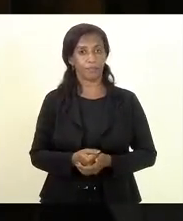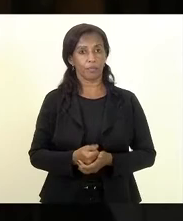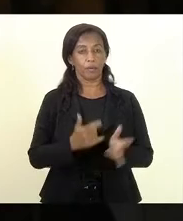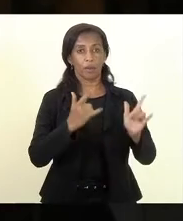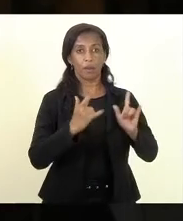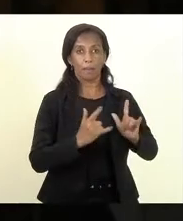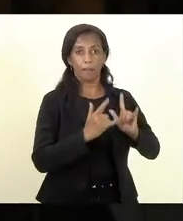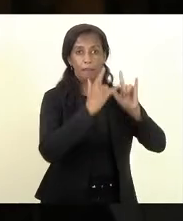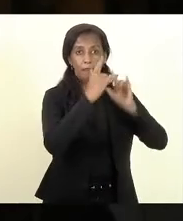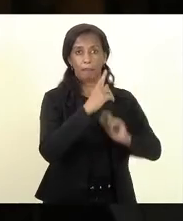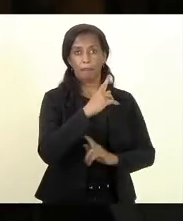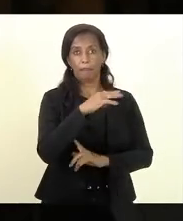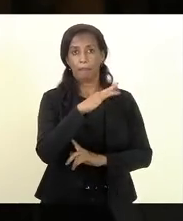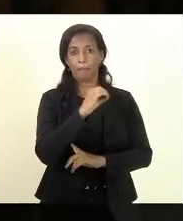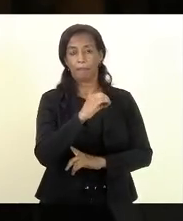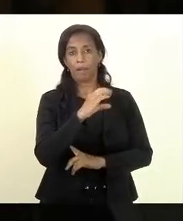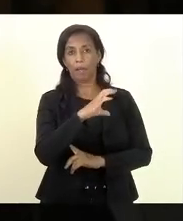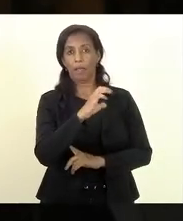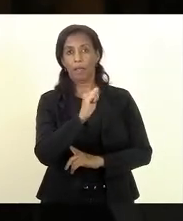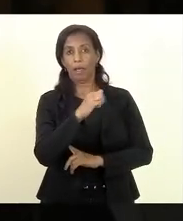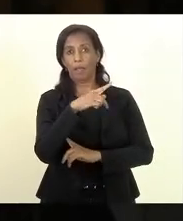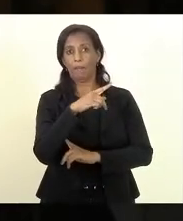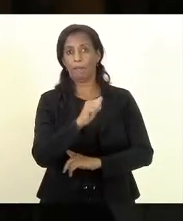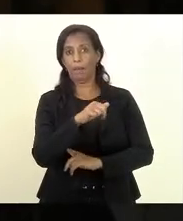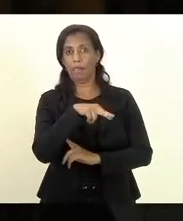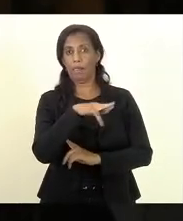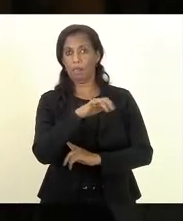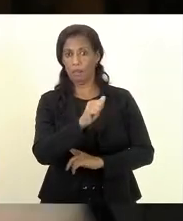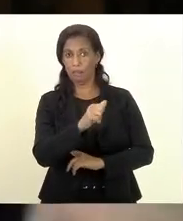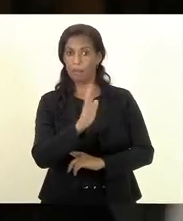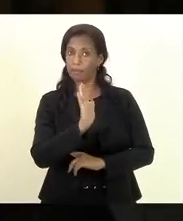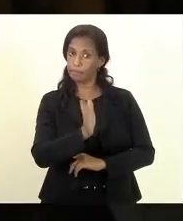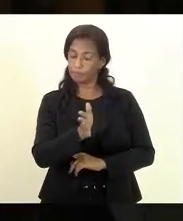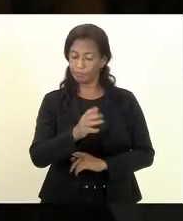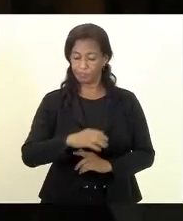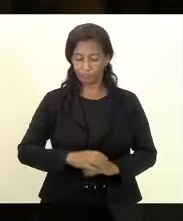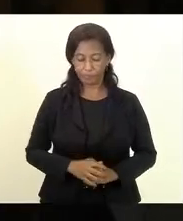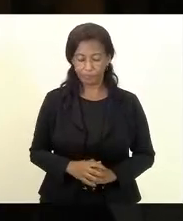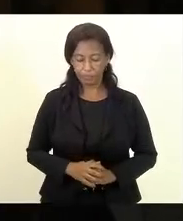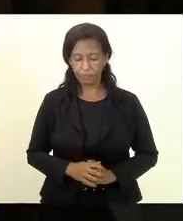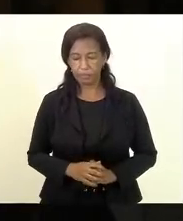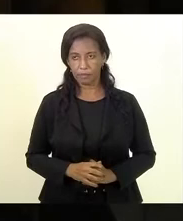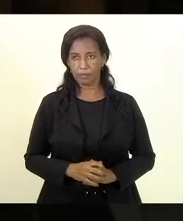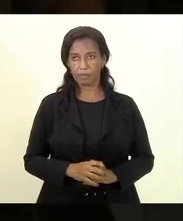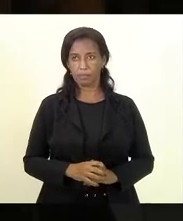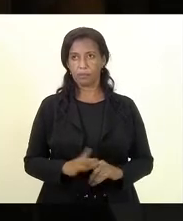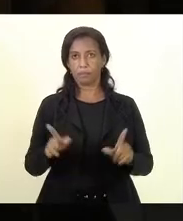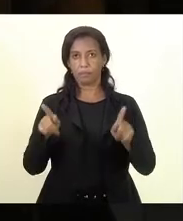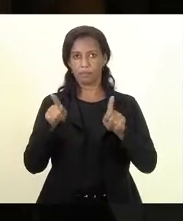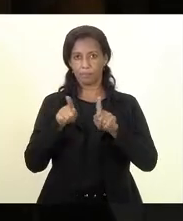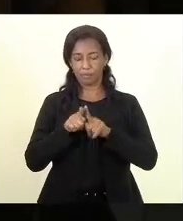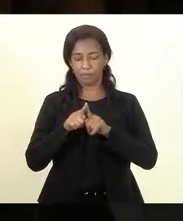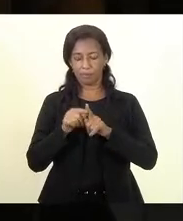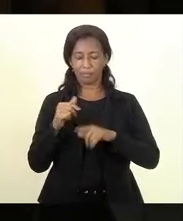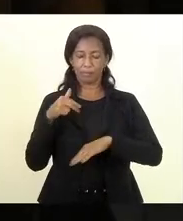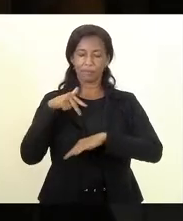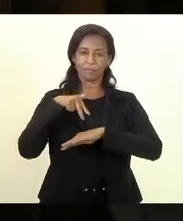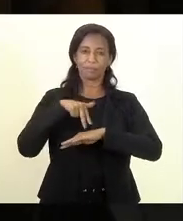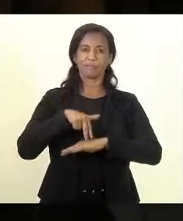Palácio Capanema. Dito isso, senhora presidente, queria aqui